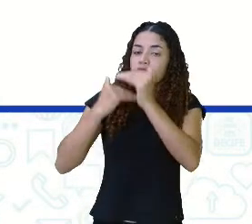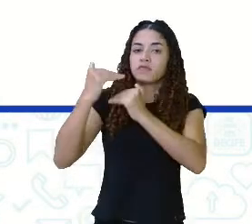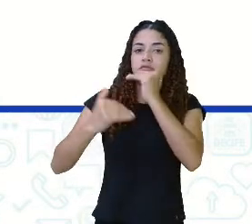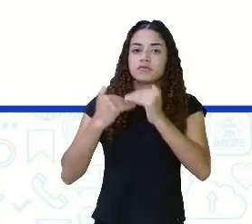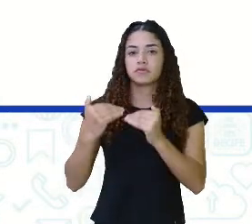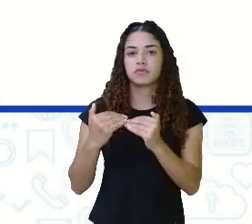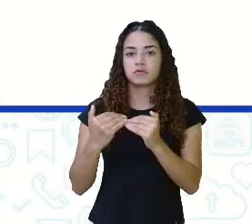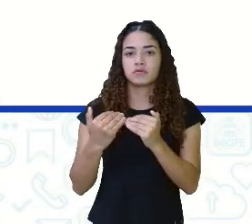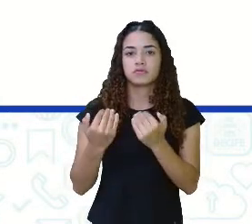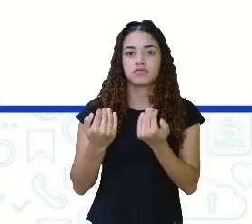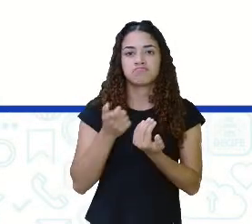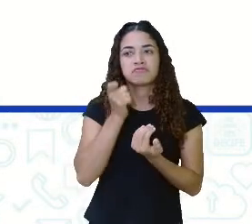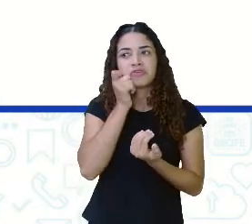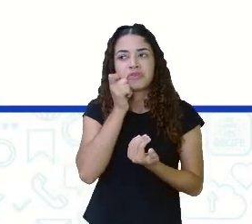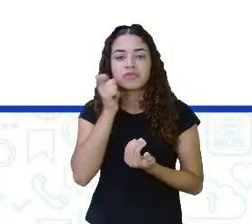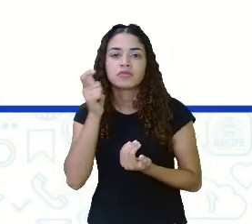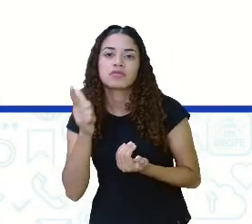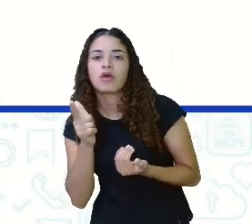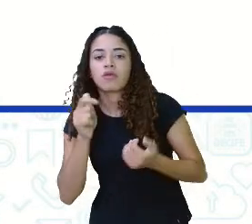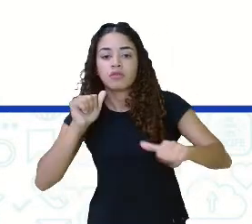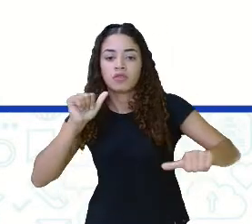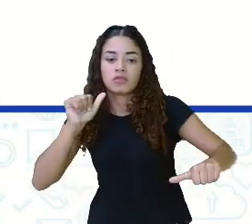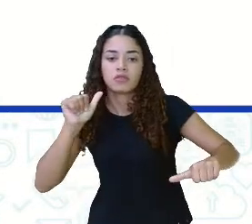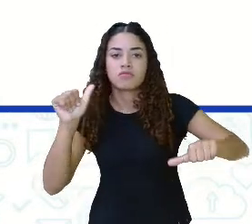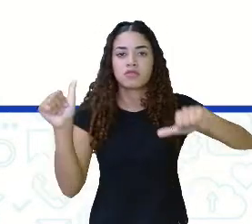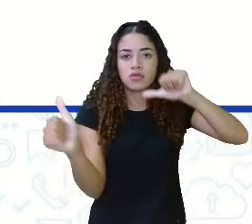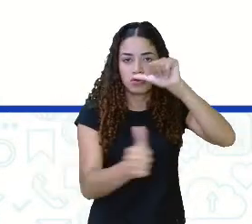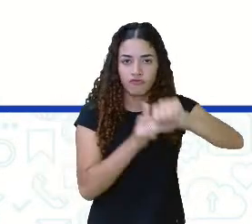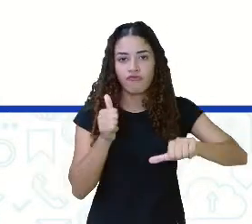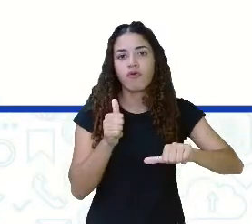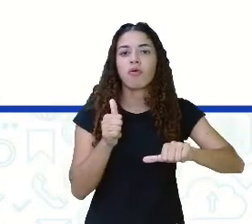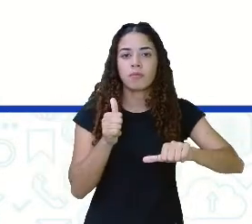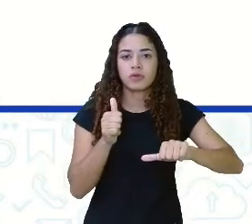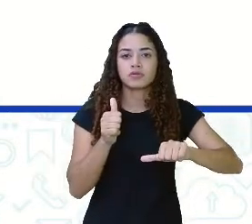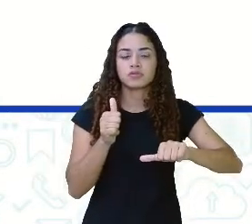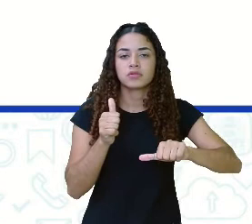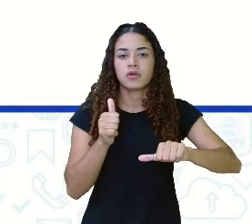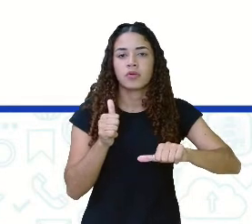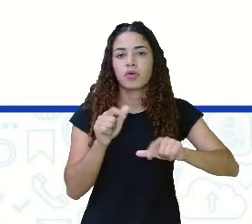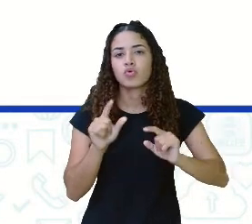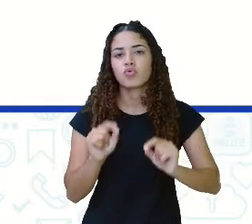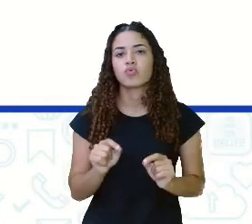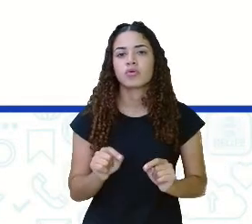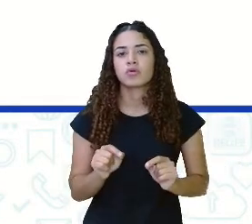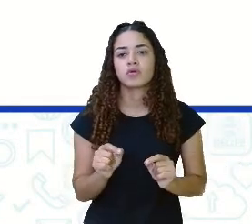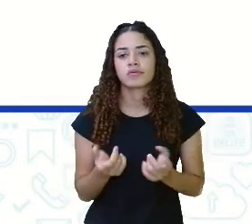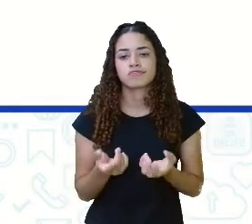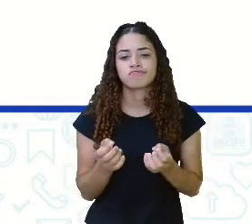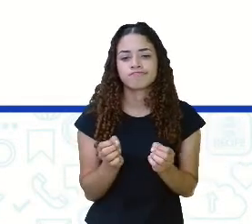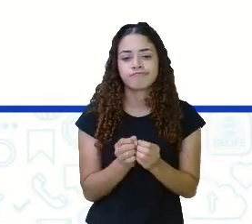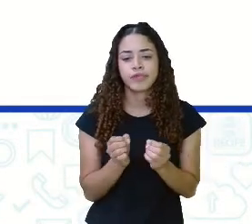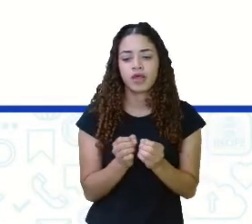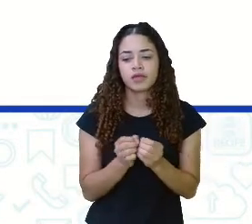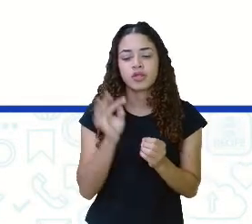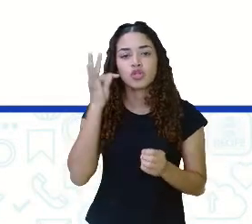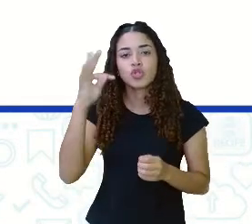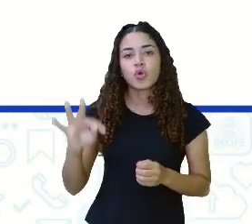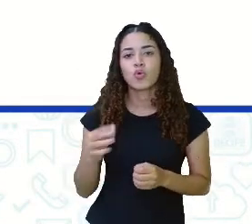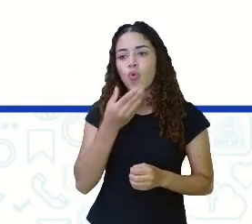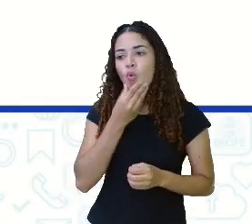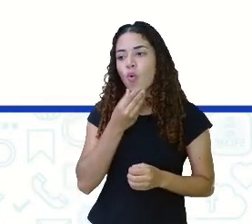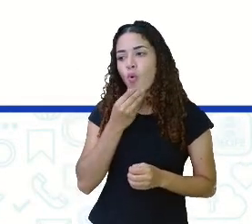nessa ideia aí de transformismo, né, que seria muito próximo dessa teoria de Darwin, né? Isso